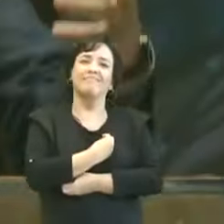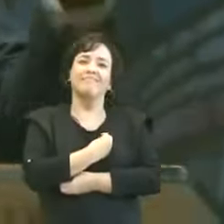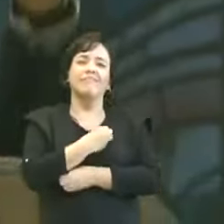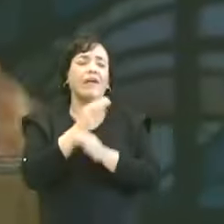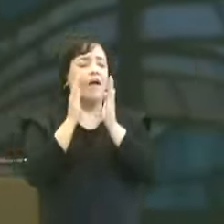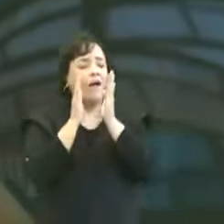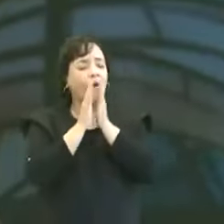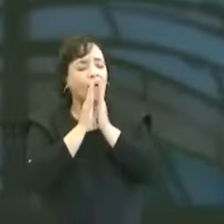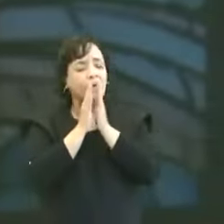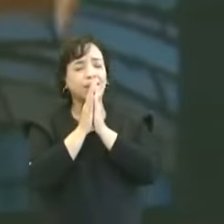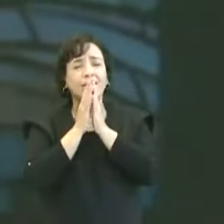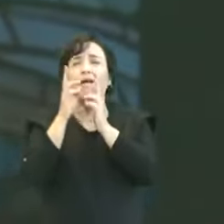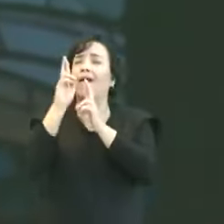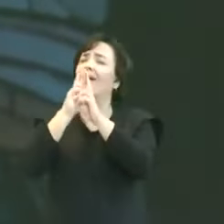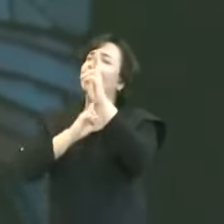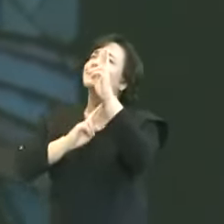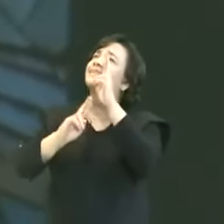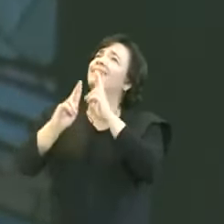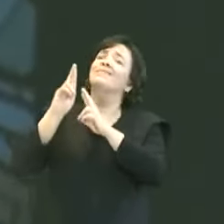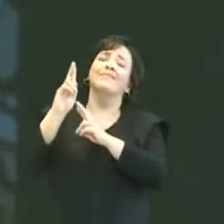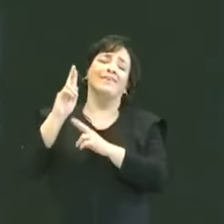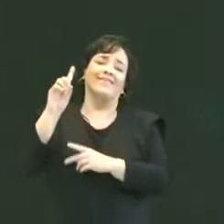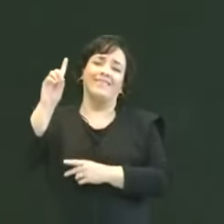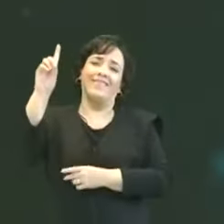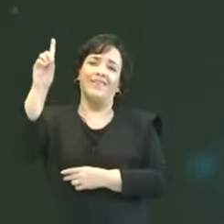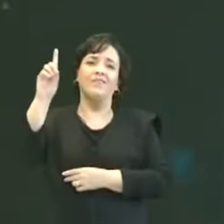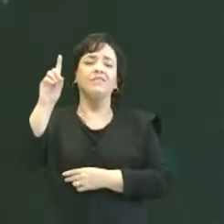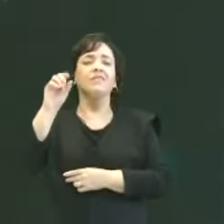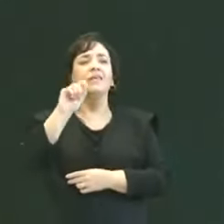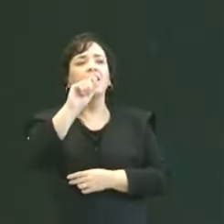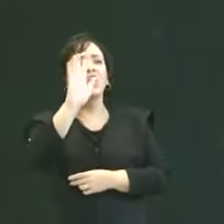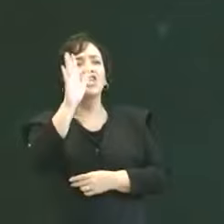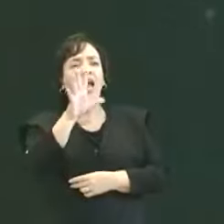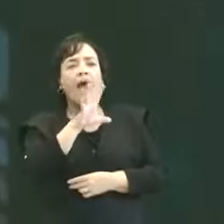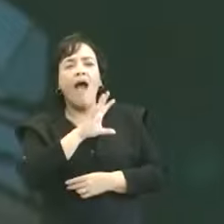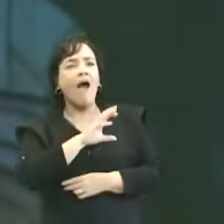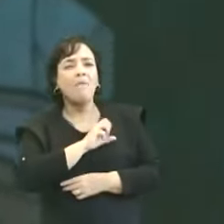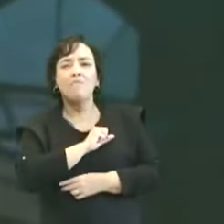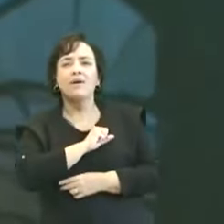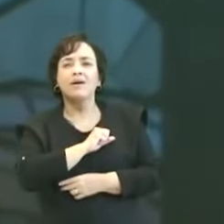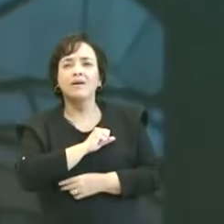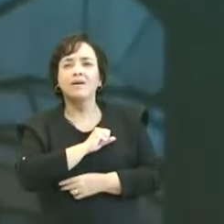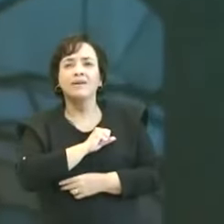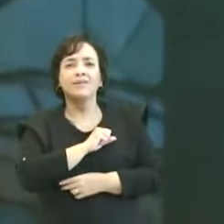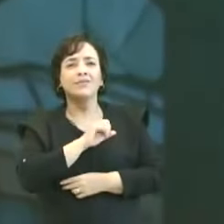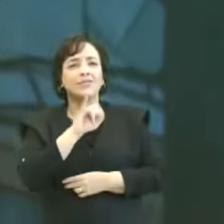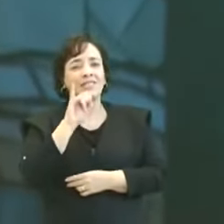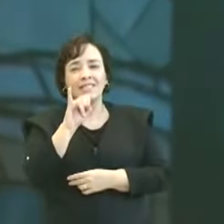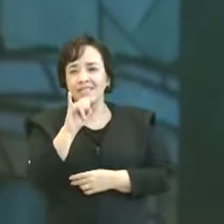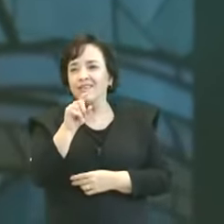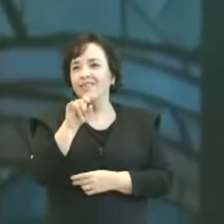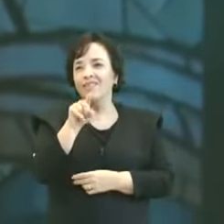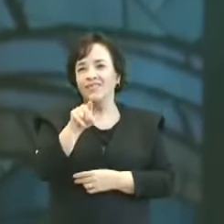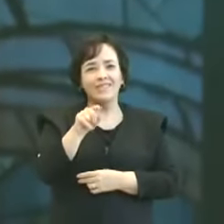Oração é relacionamento. Quem já se apaixonou aqui? Levanta a mão. Poxa, você não se apaixonou, eu vou orar por você.